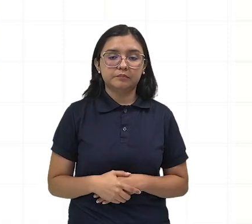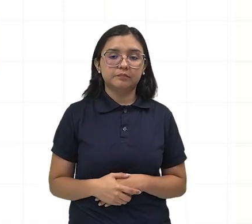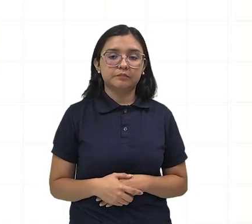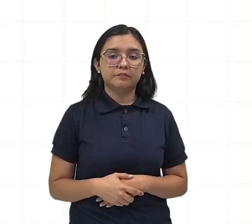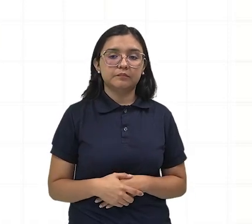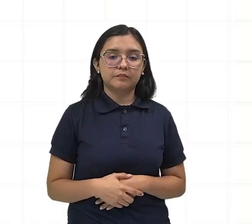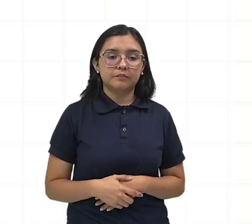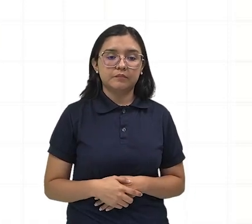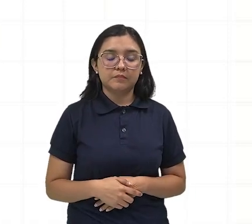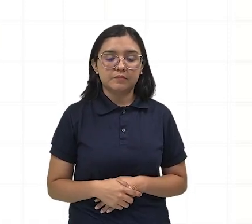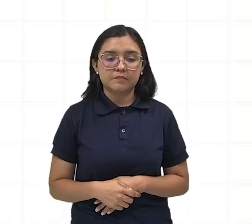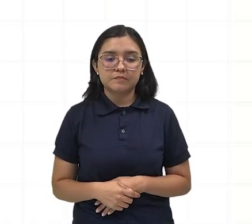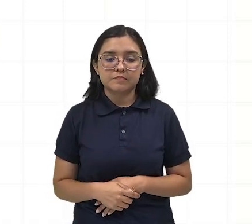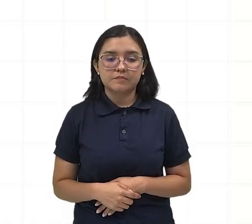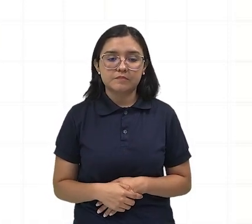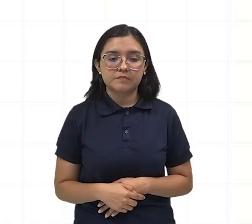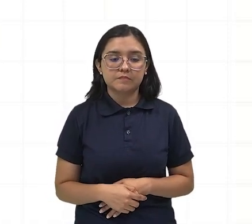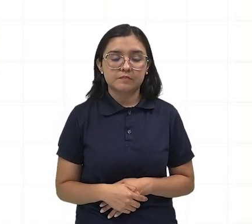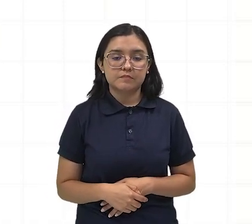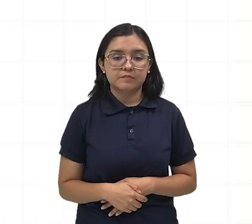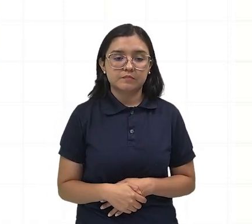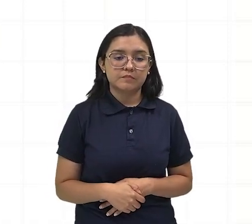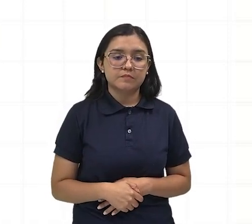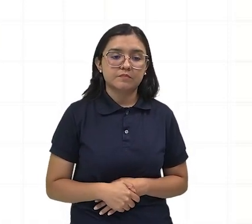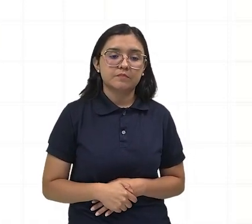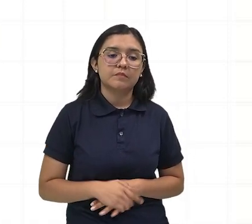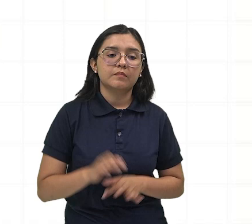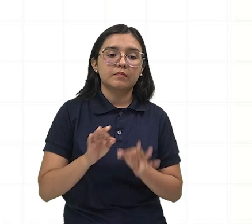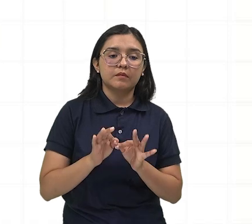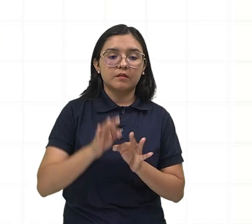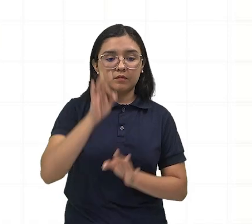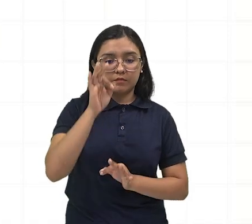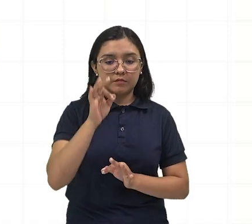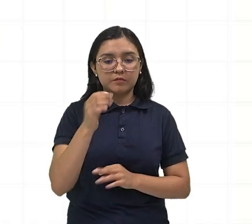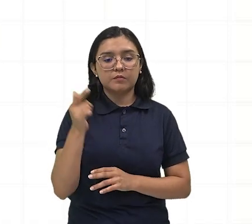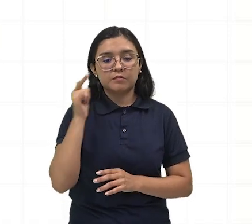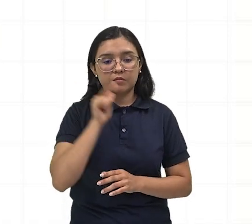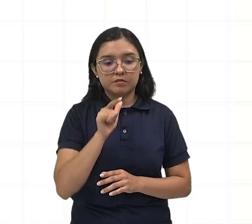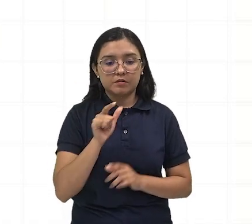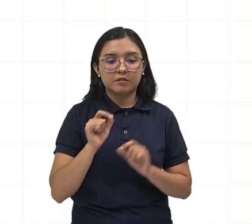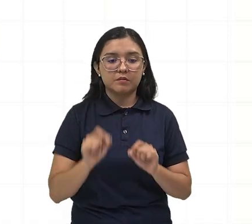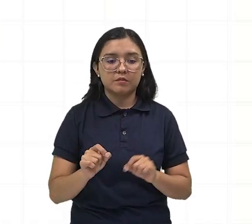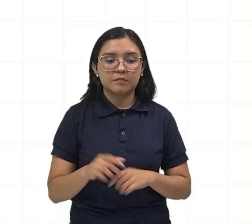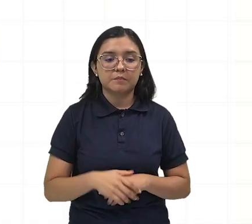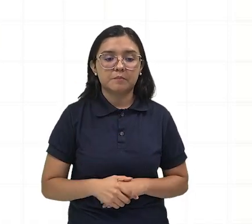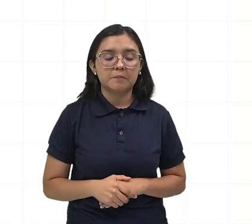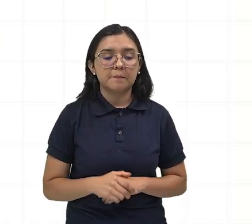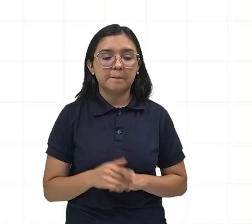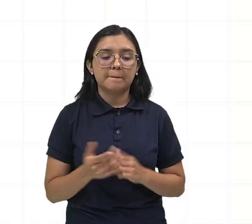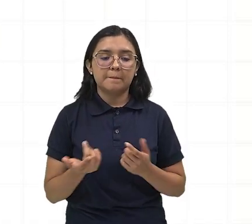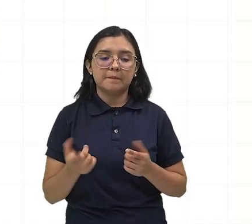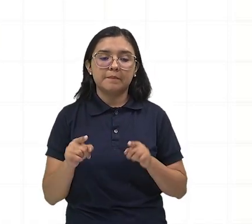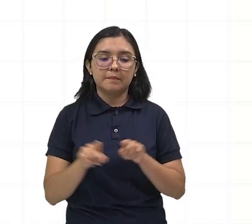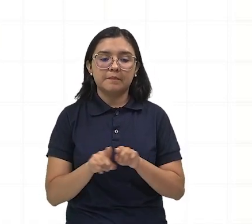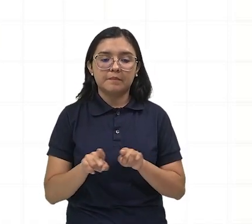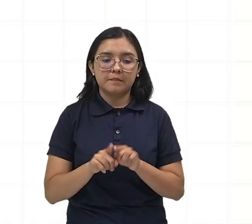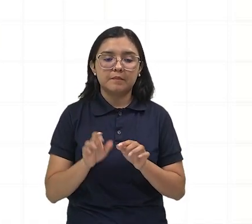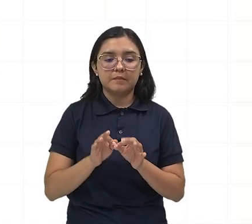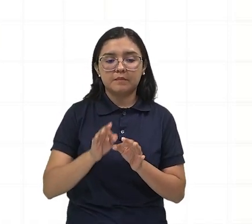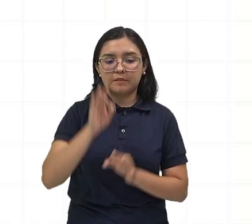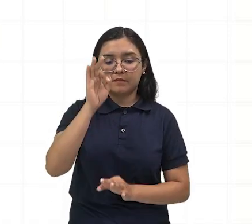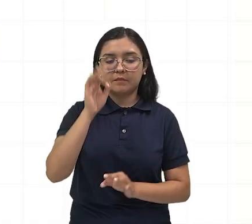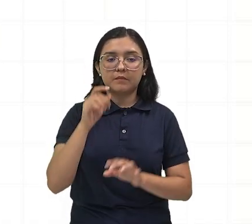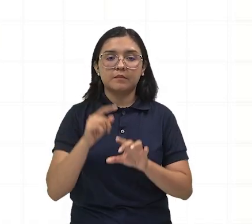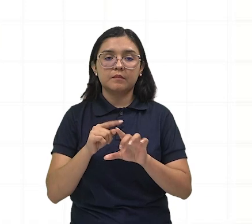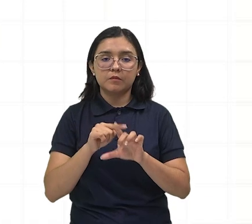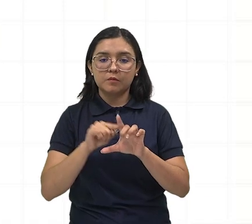Um ângulo aqui menor do que 90 graus. A altura nós já conseguimos comparar aqui, né? Ela sim está perpendicular, formando um ângulo de